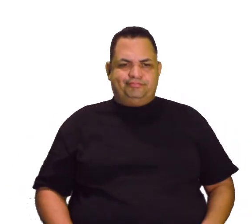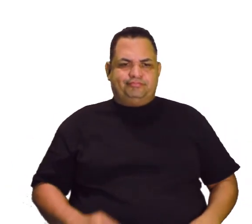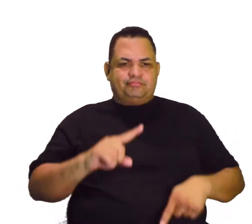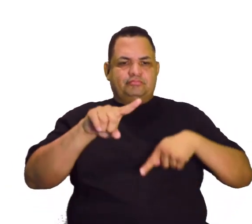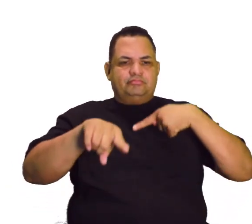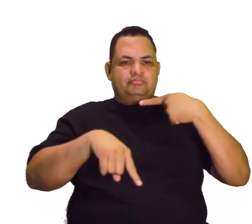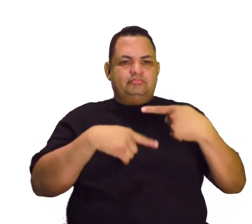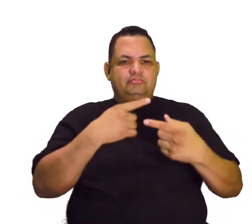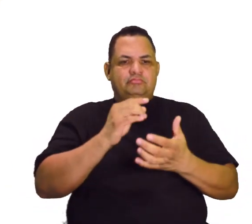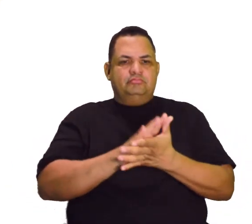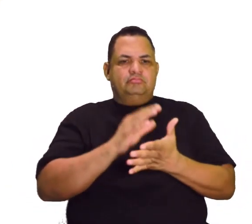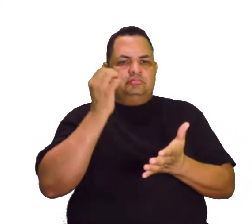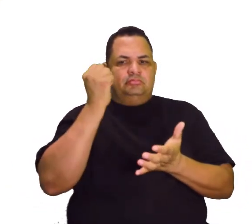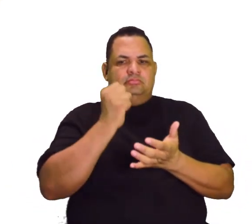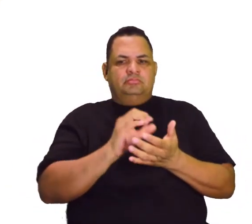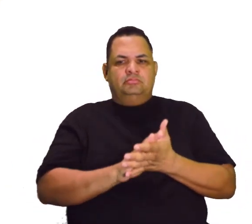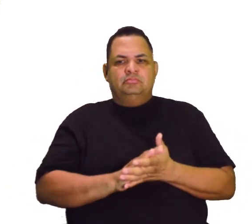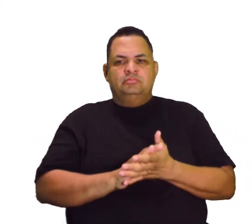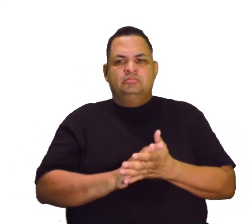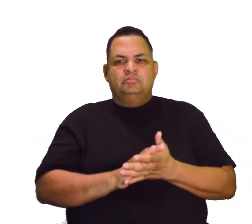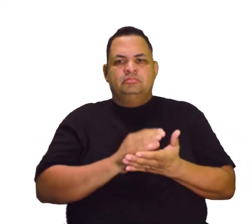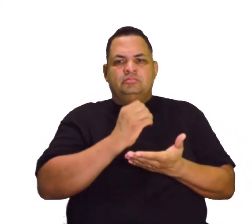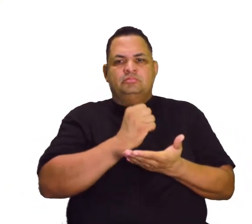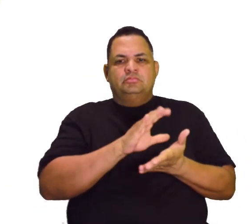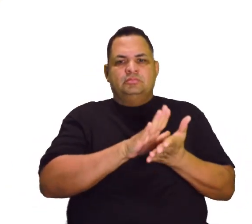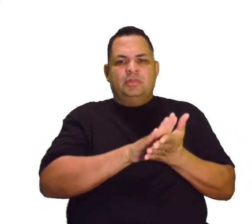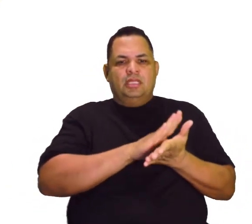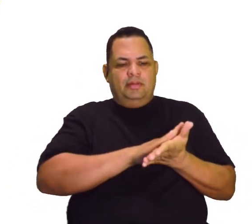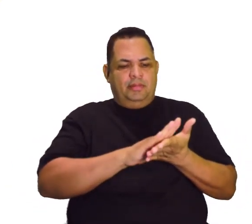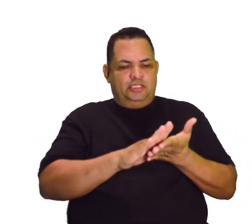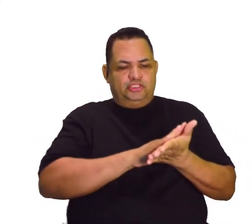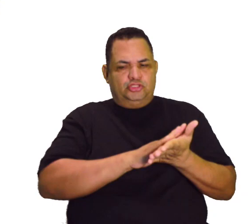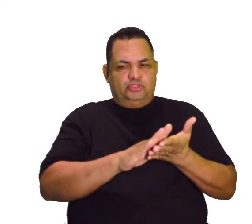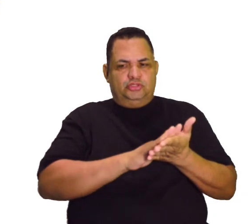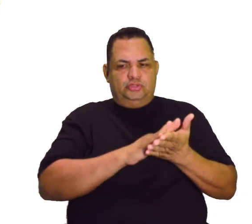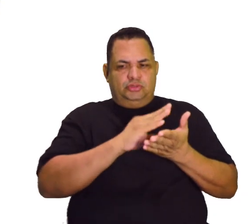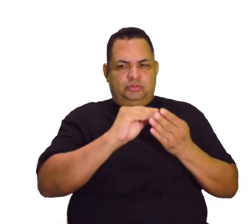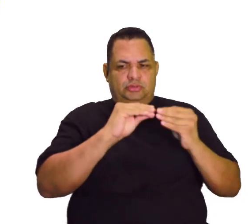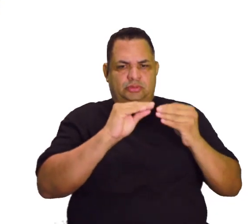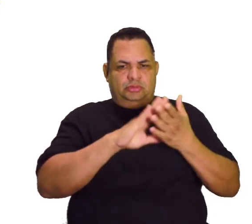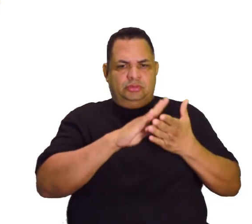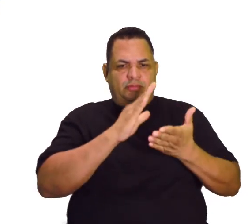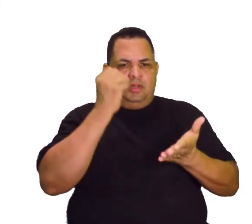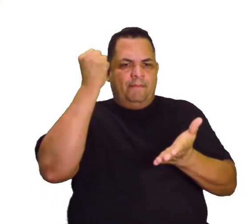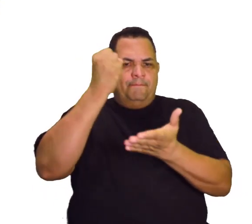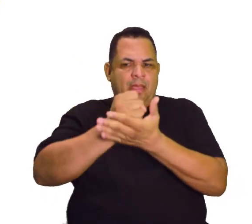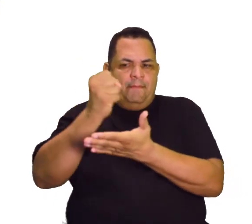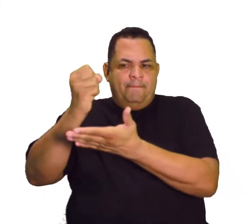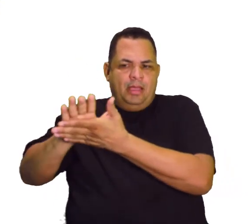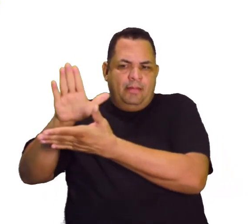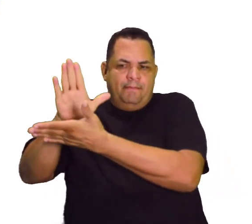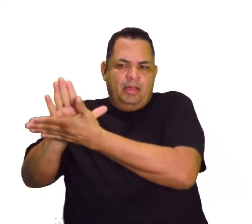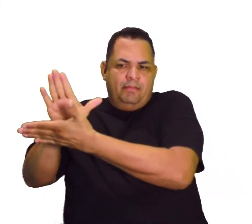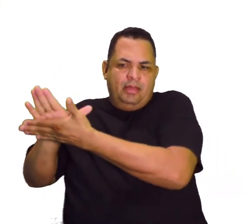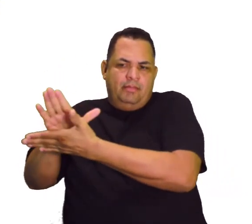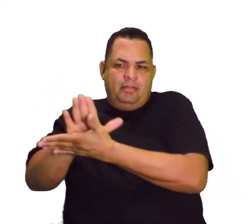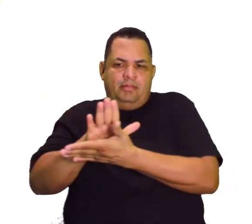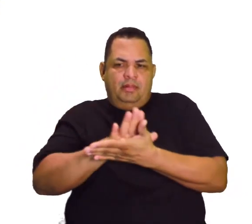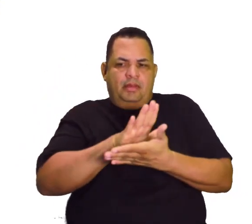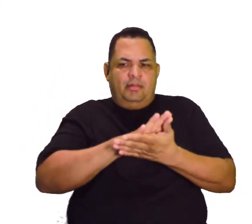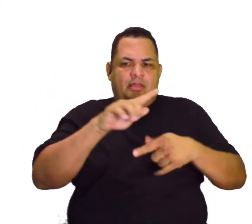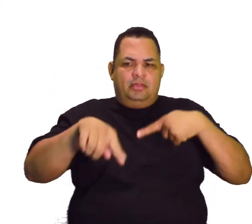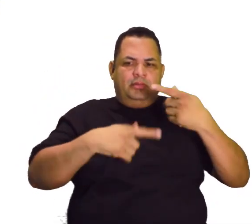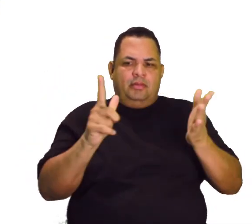E depois é feito, então, é passado uma tinta preta e depois é grafado aqui, né, num